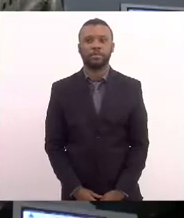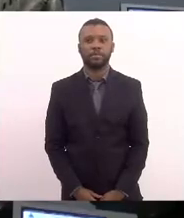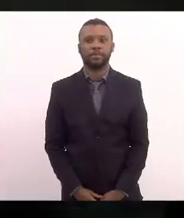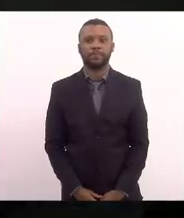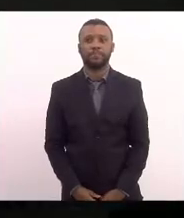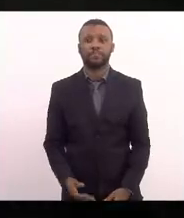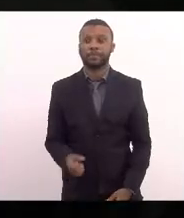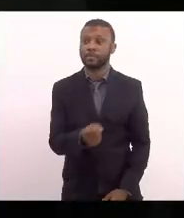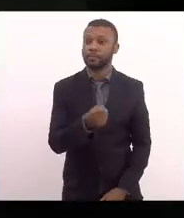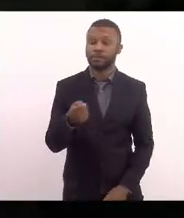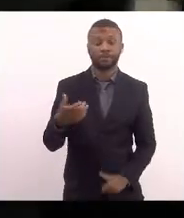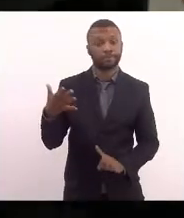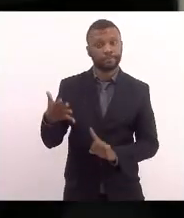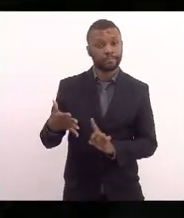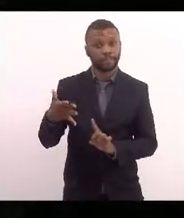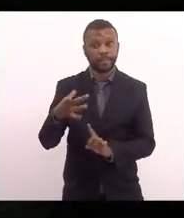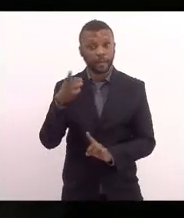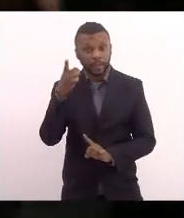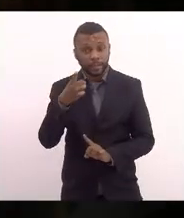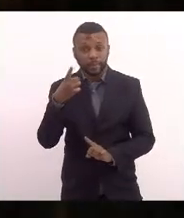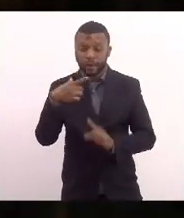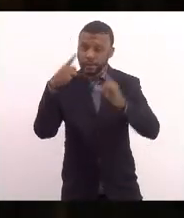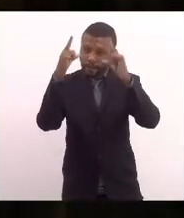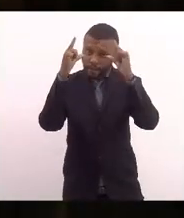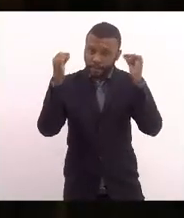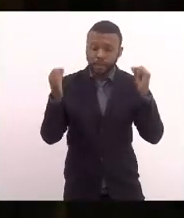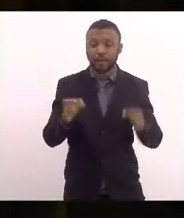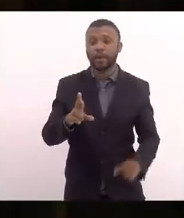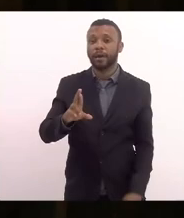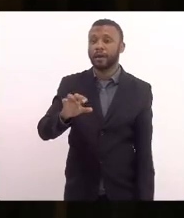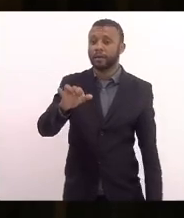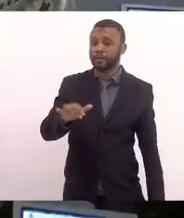Devolvo a palavra para a deputada enfermeira Rejane.